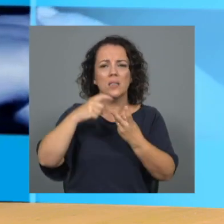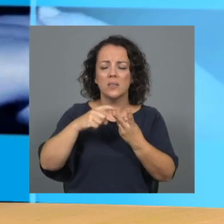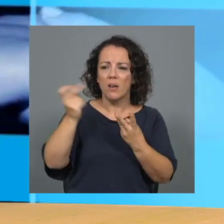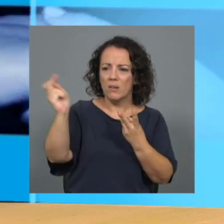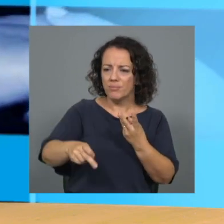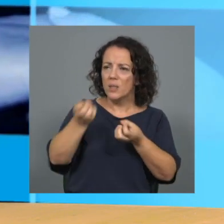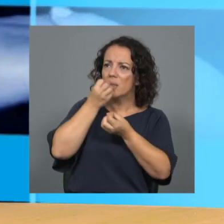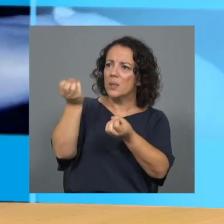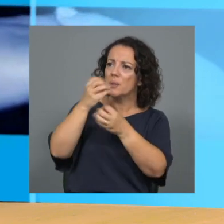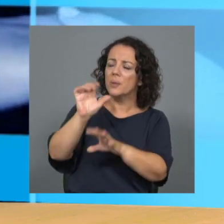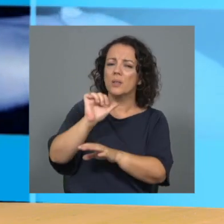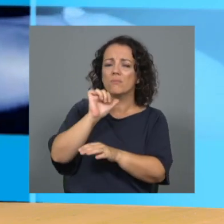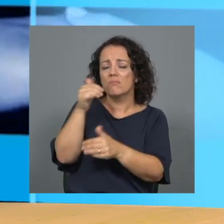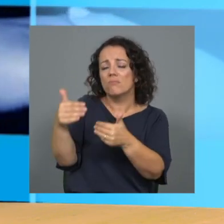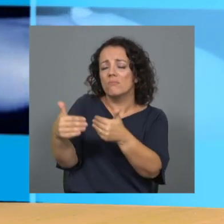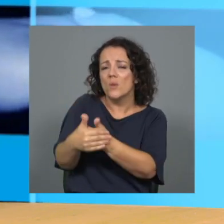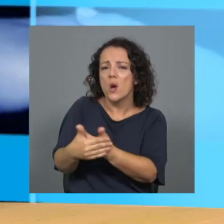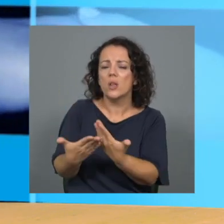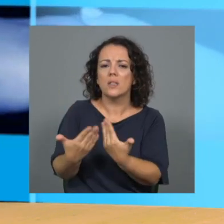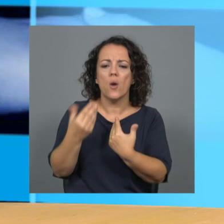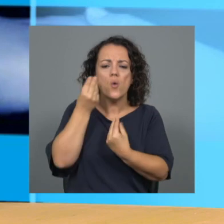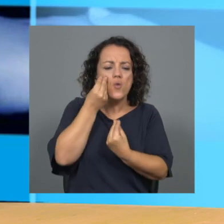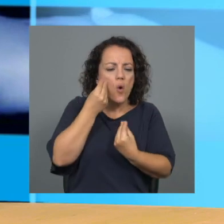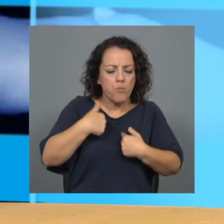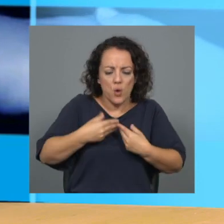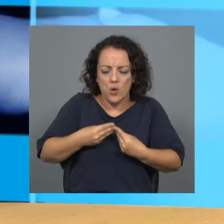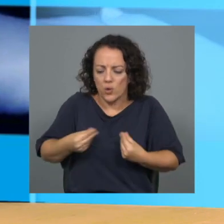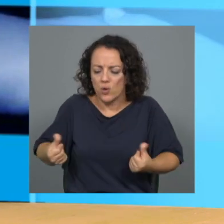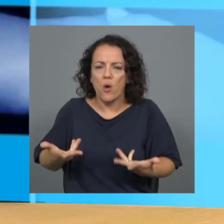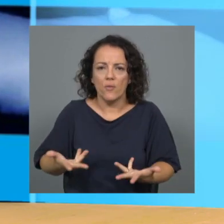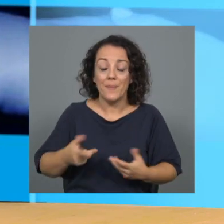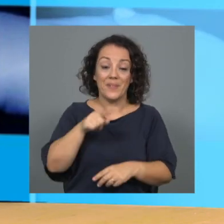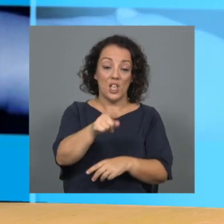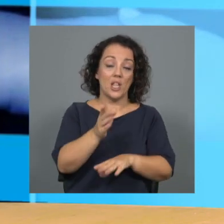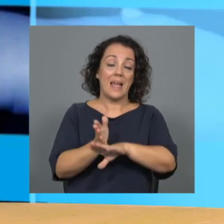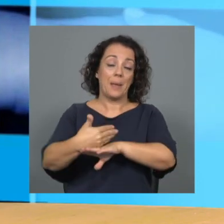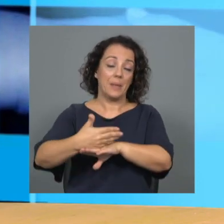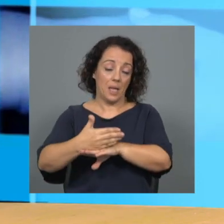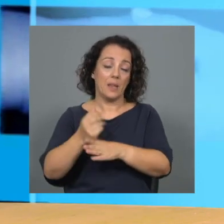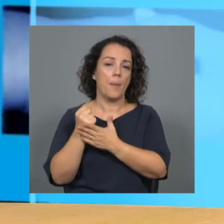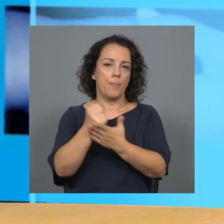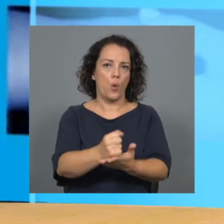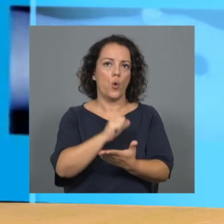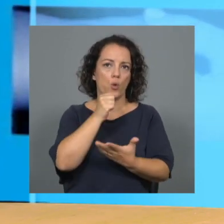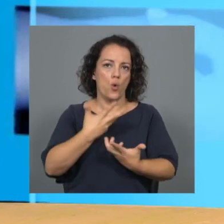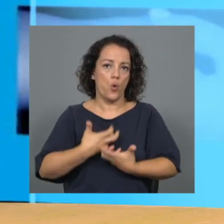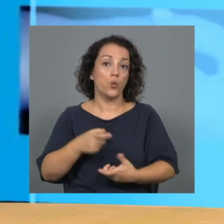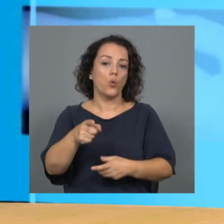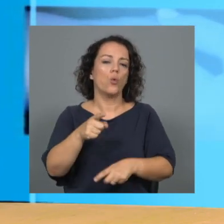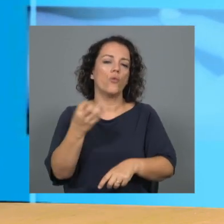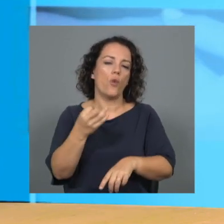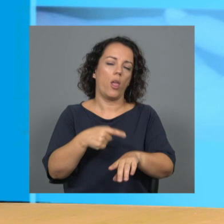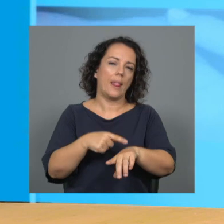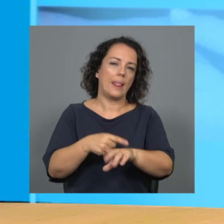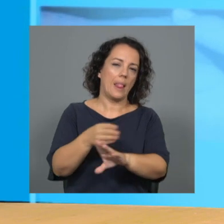quando falamos numa perda, portanto, por exemplo, a questão do Gabinete de Apoio ao Luto foi através também um bocadinho da pandemia. Portanto,